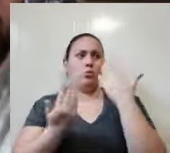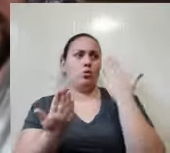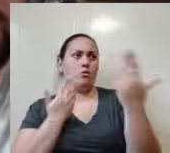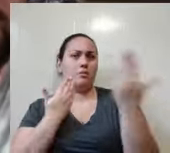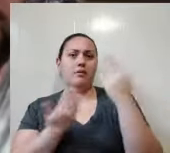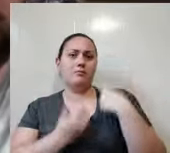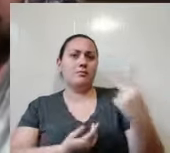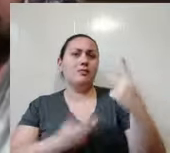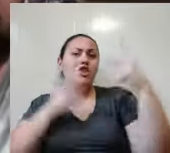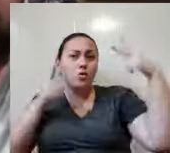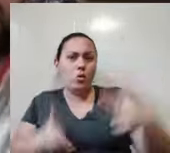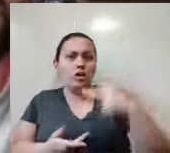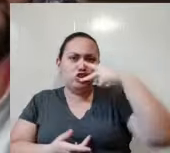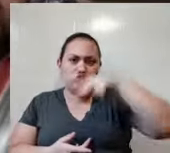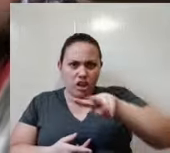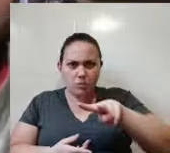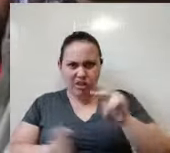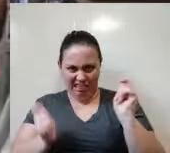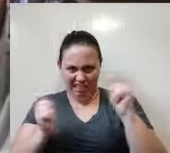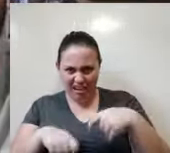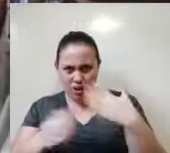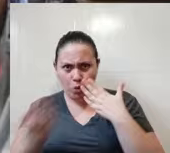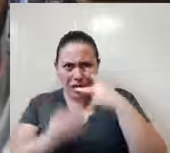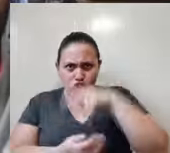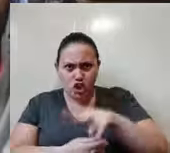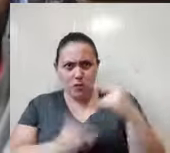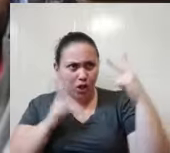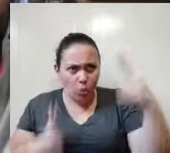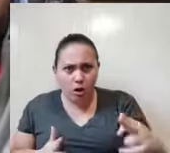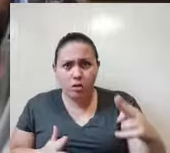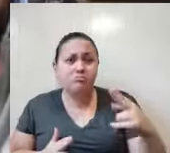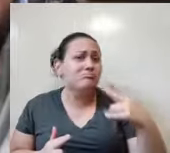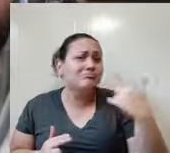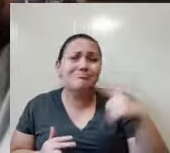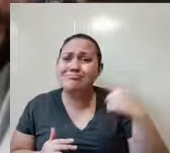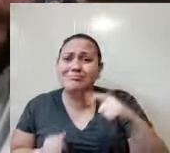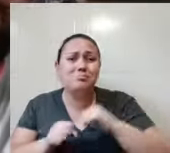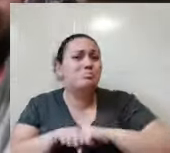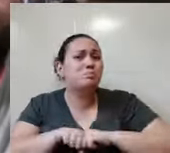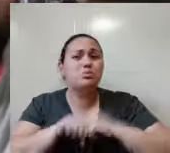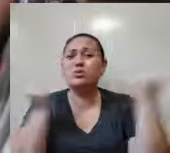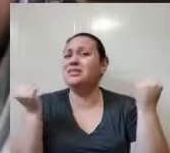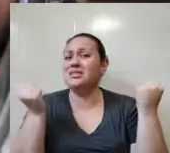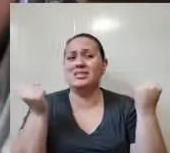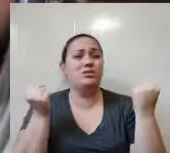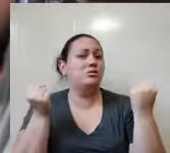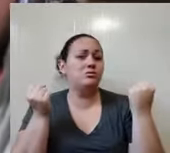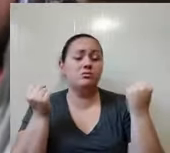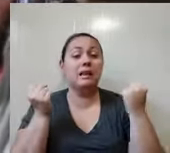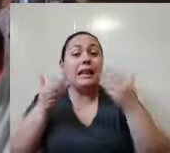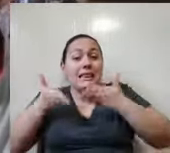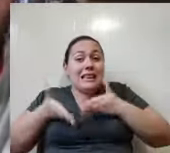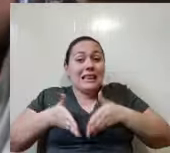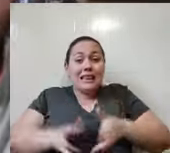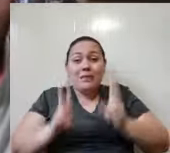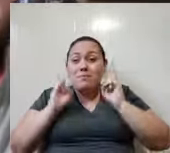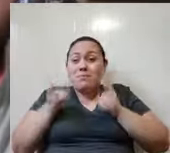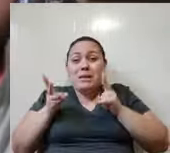a única possibilidade de fazer uma comparação seria comparar dois sujeitos iguais, sei lá, gêmeos. É possível comparar gêmeos? Claro que